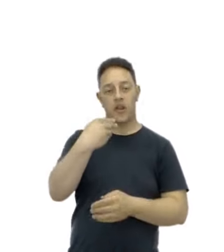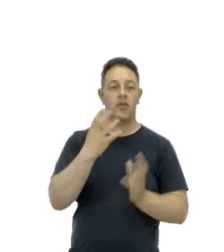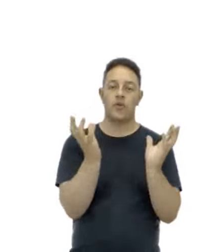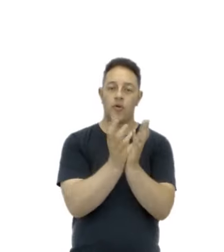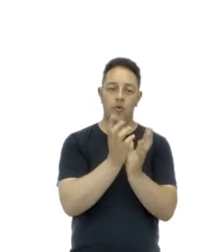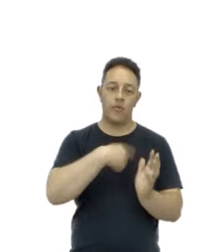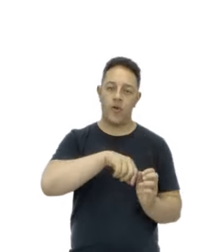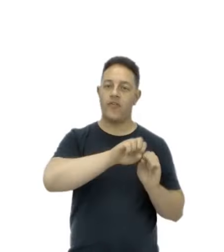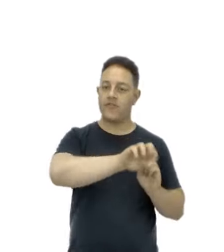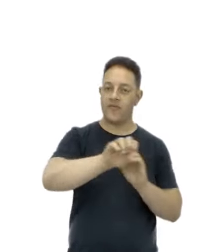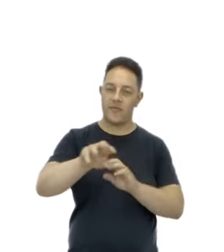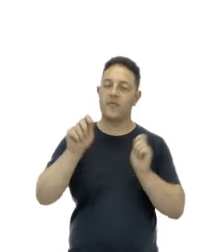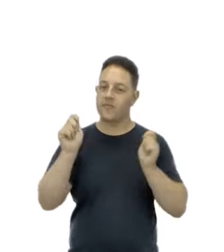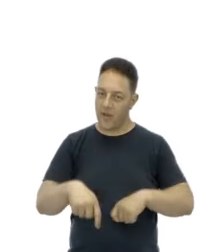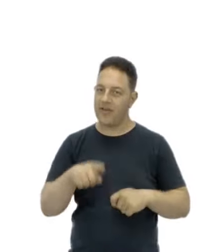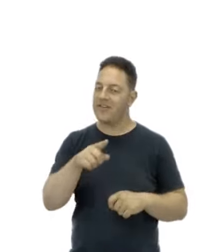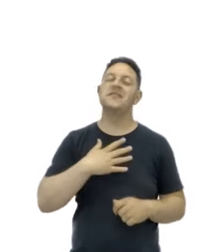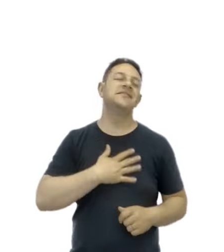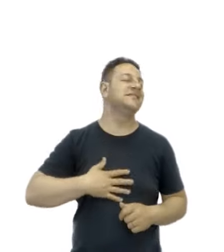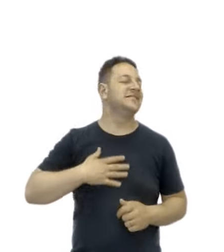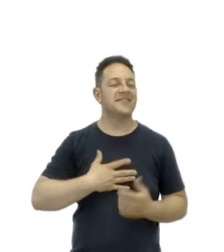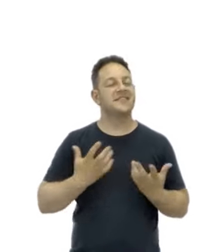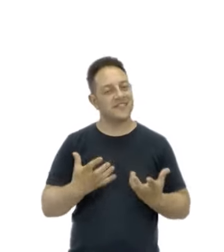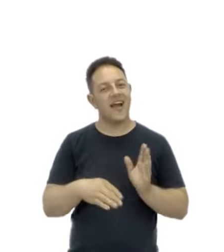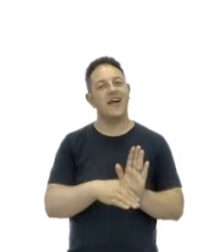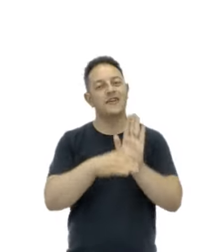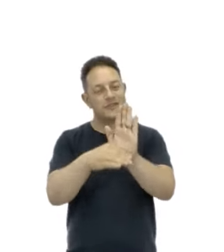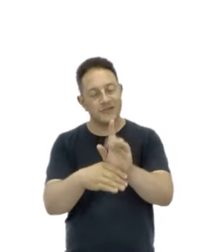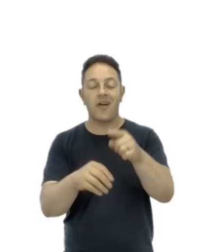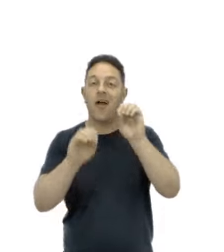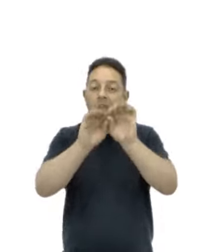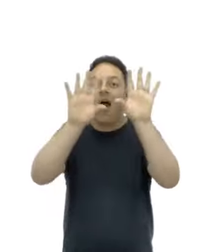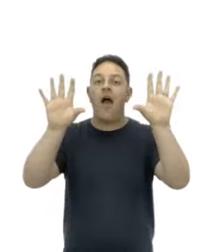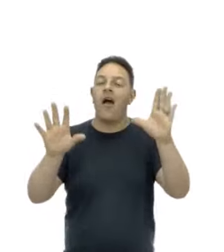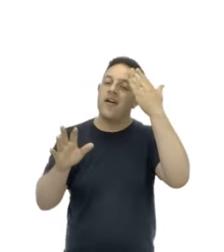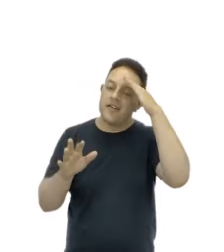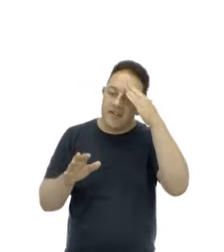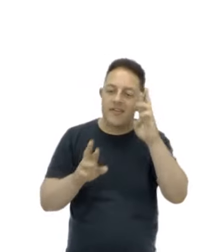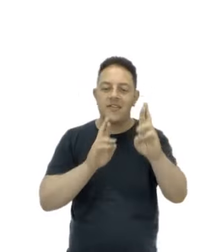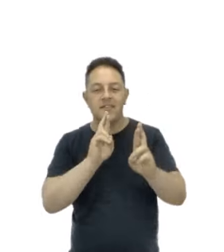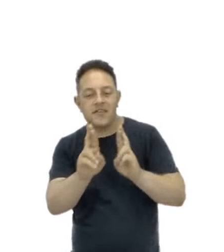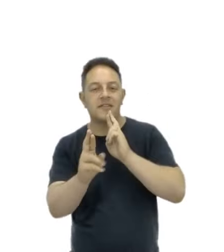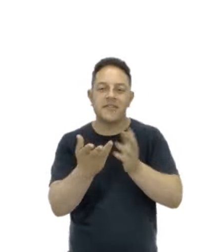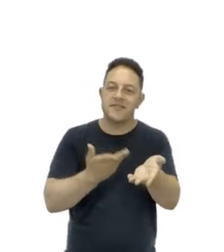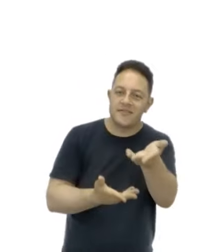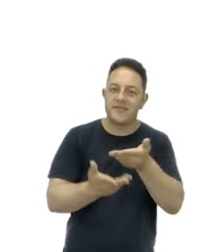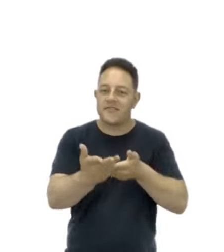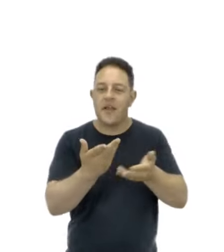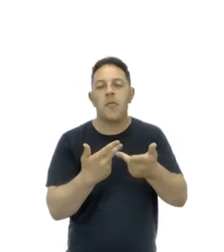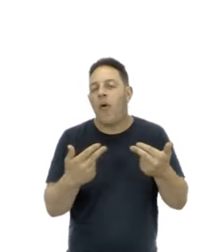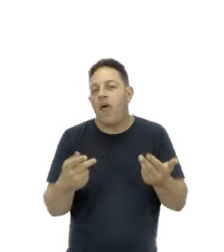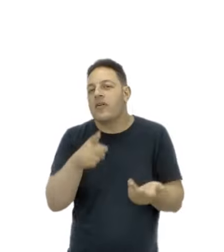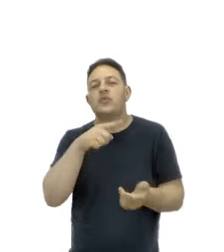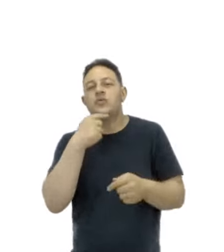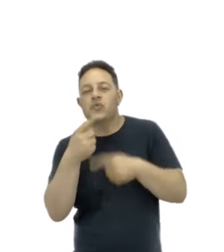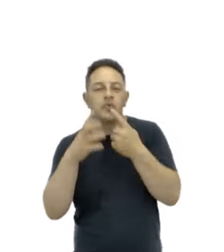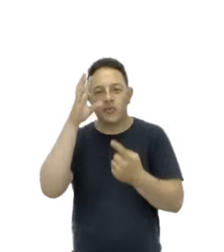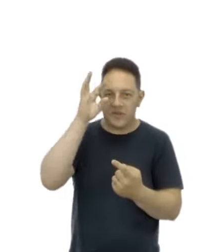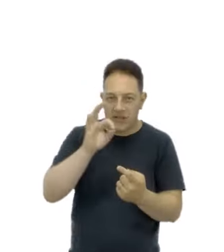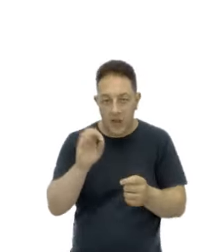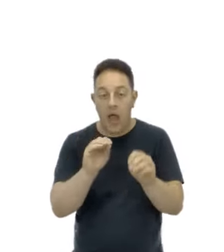de formadoras, né? Vai ser um prazer também, para que a gente possa estar elucidando algum item que tenha ficado, né? Que não